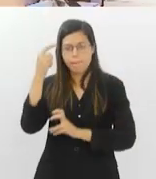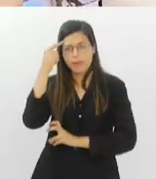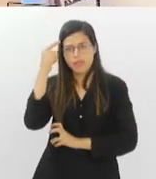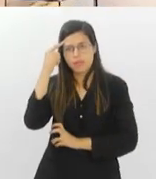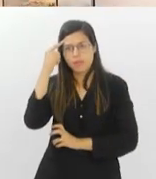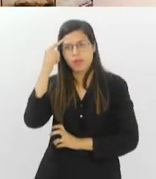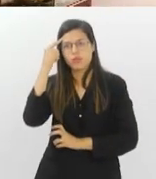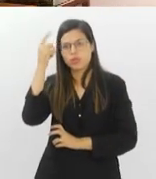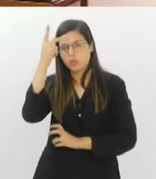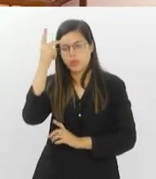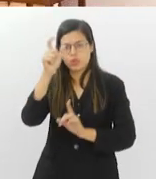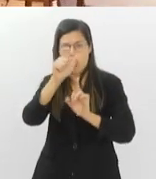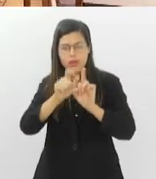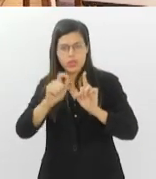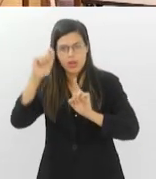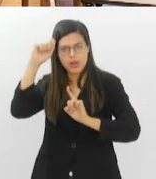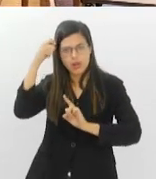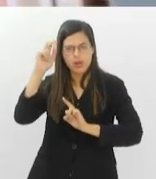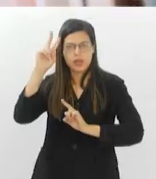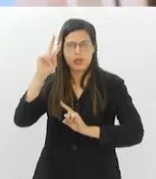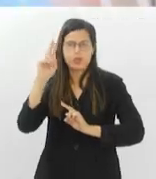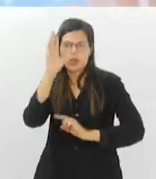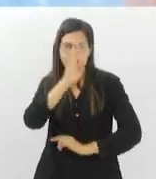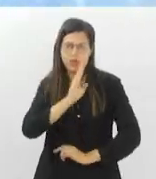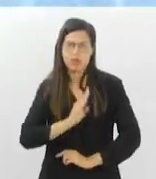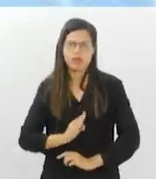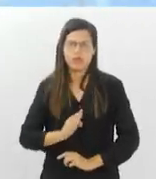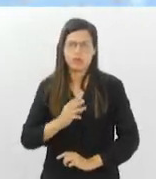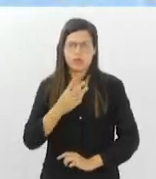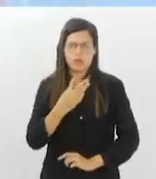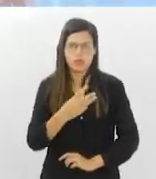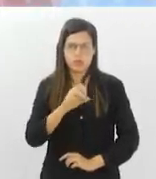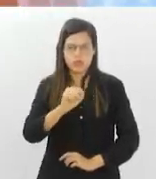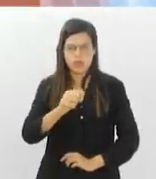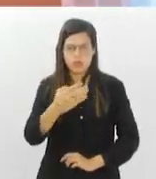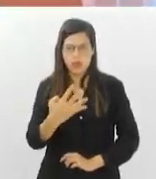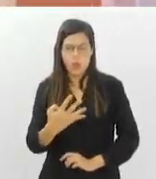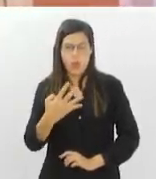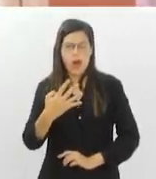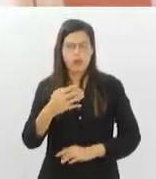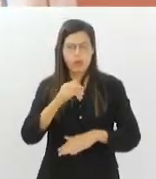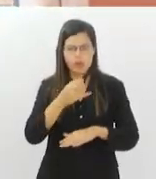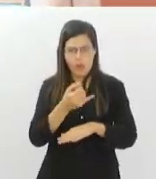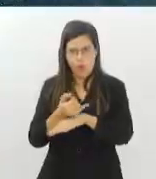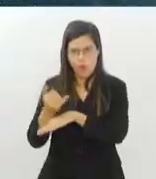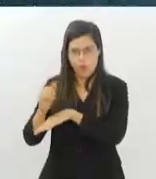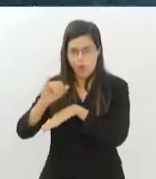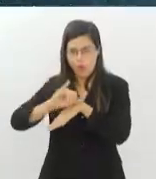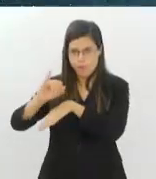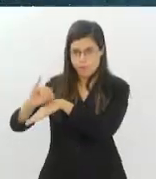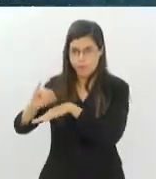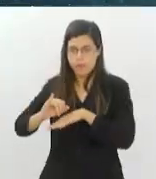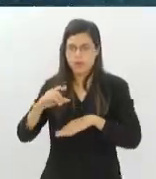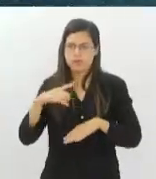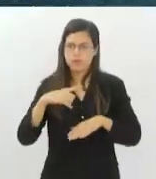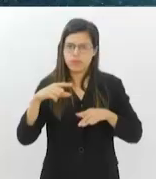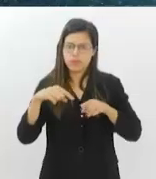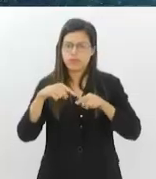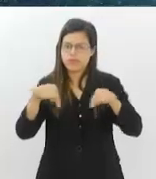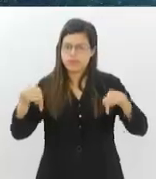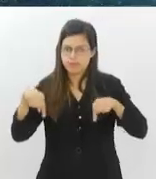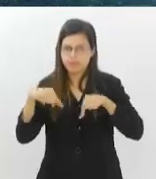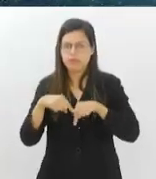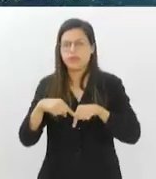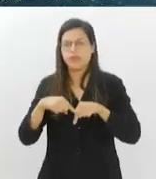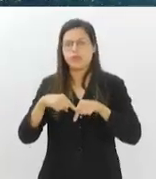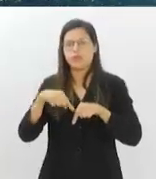importantes intelectuais negros da história do Brasil. As 384 obras ocupam o salão e área externa do Quitandinha, que está